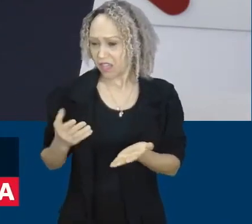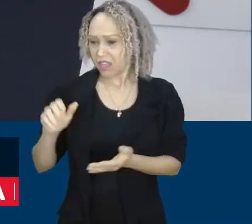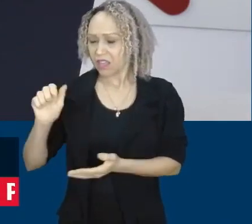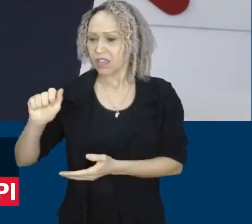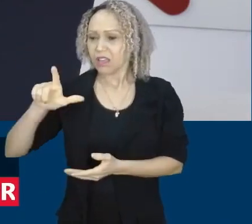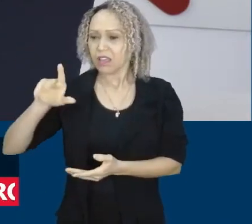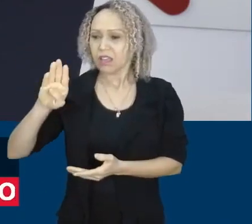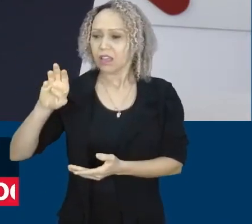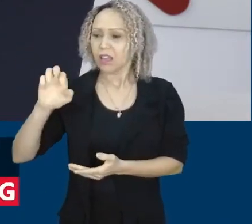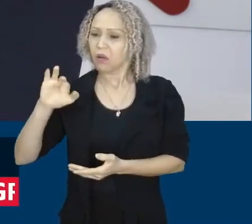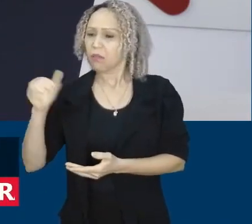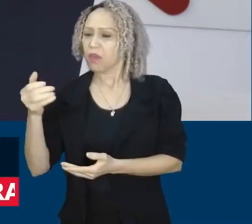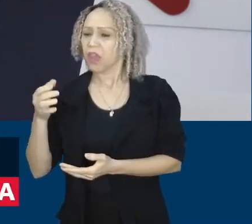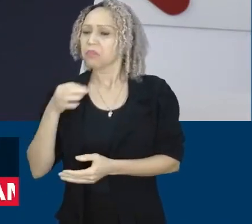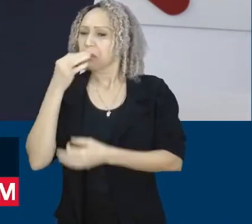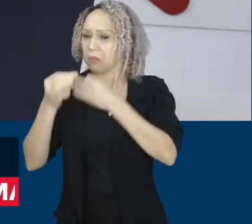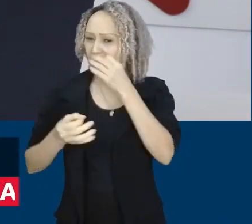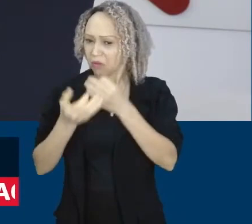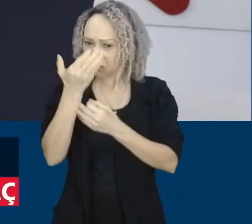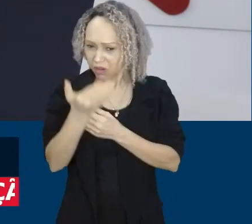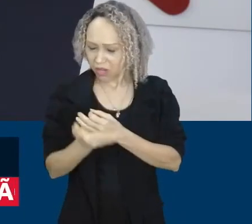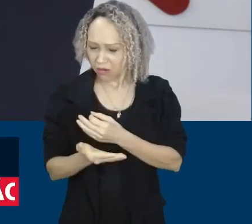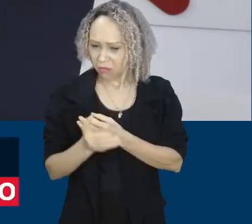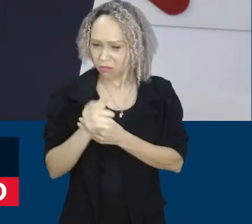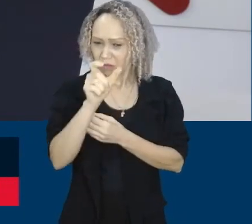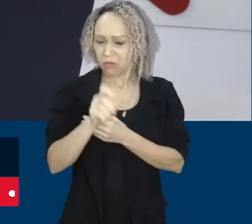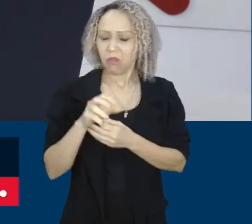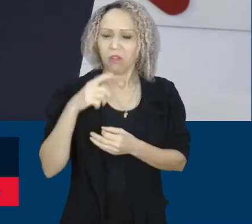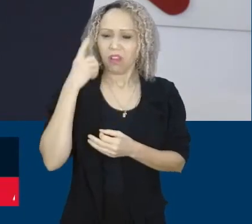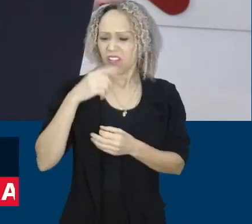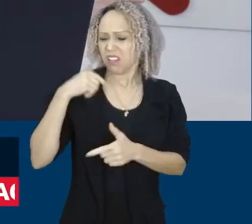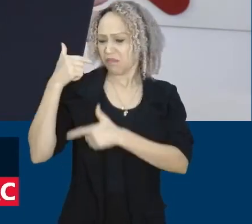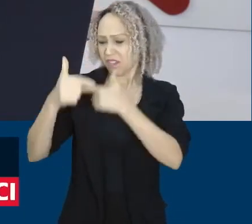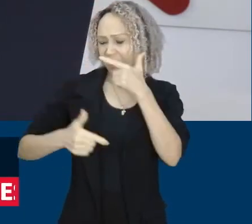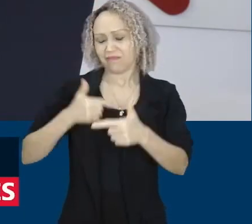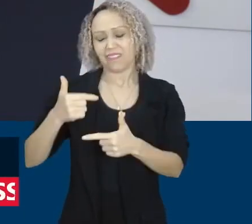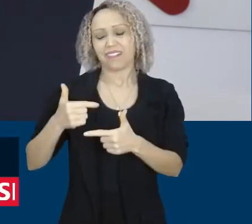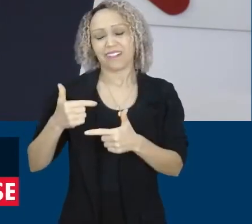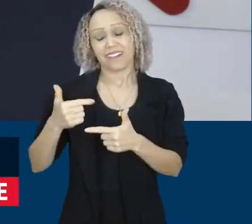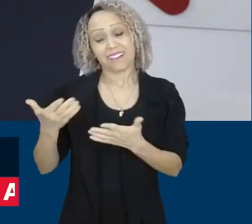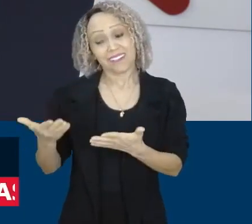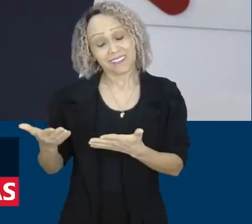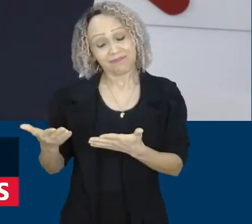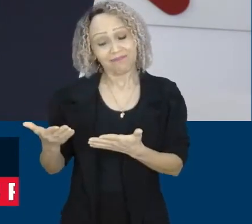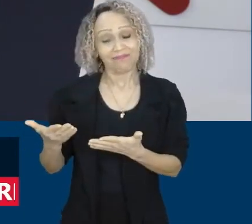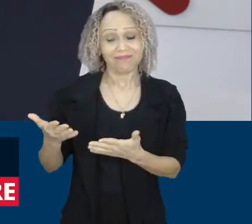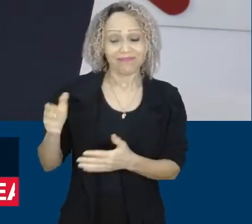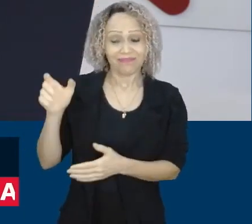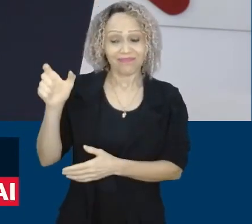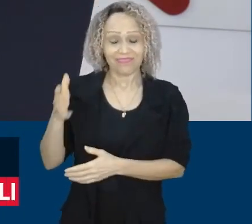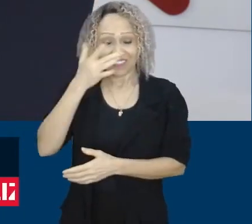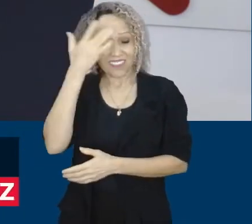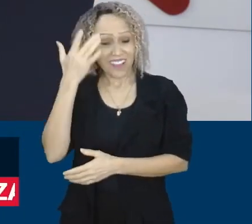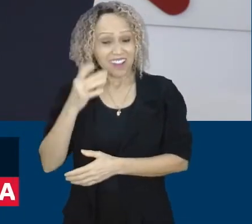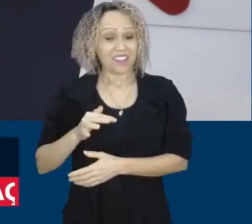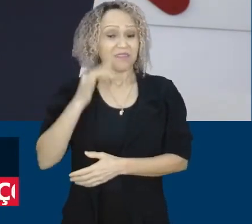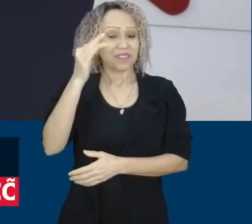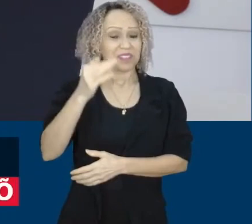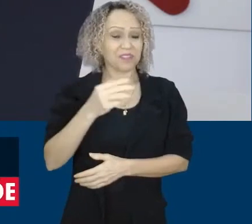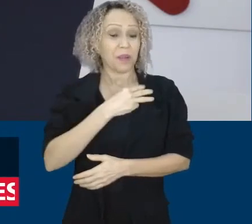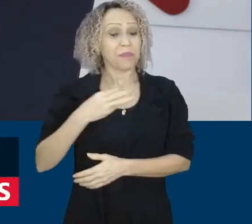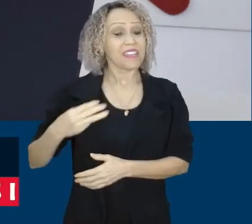muito atuante. Bom dia, deputado Reginaldo Lopes, nosso futuro ministro. Resta saber em qual pasta. Manda um beijo aqui também a Josi